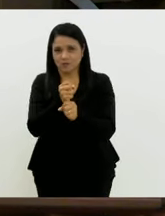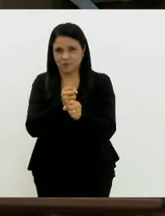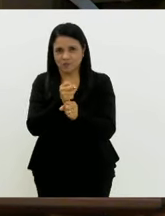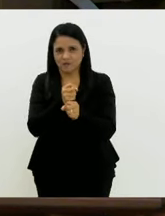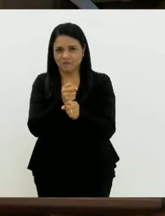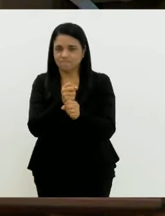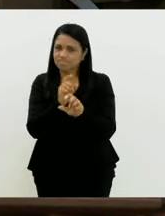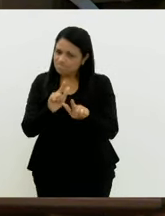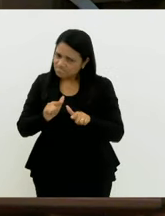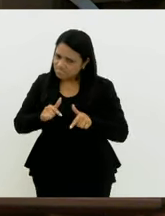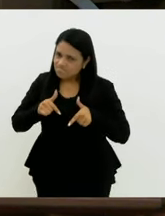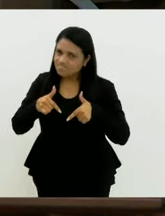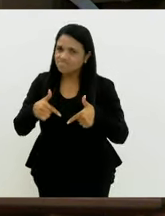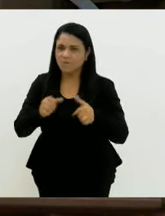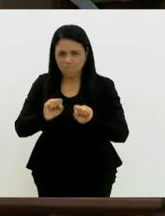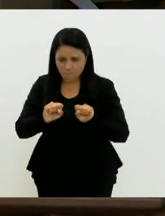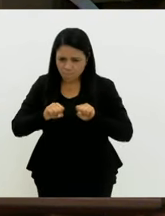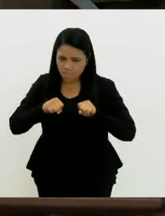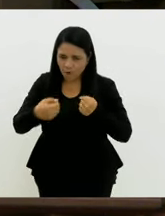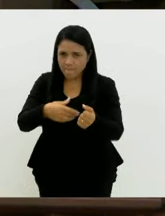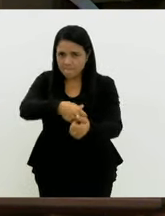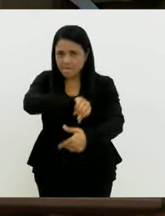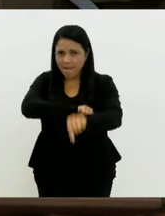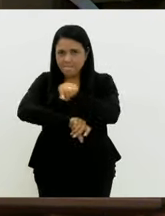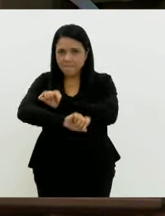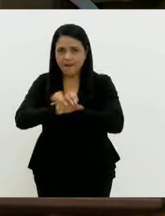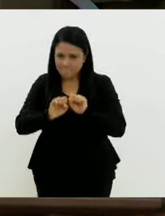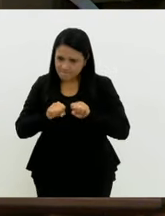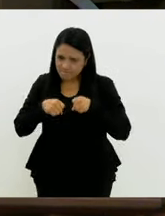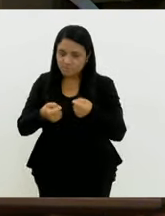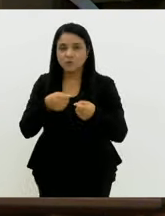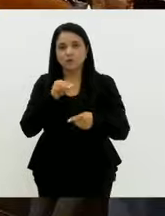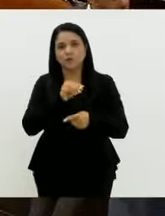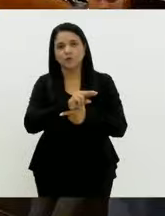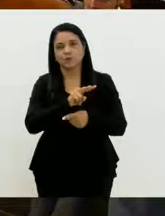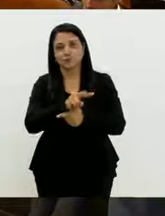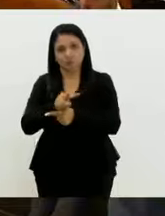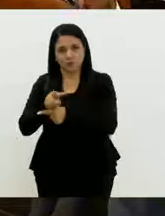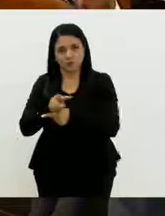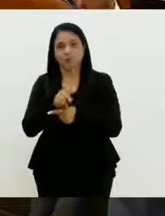muita determinação e cuidando do povo do Rio de Janeiro.